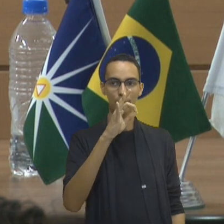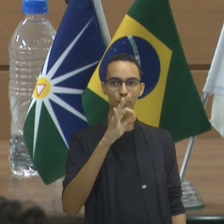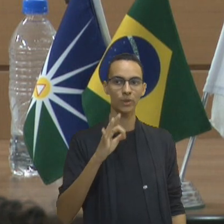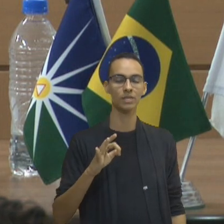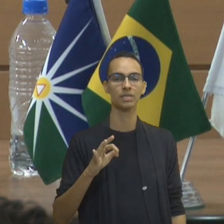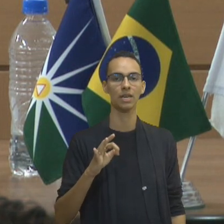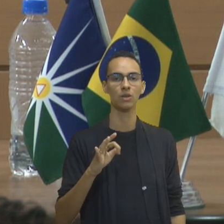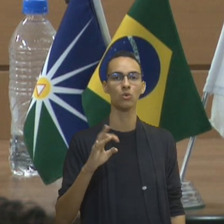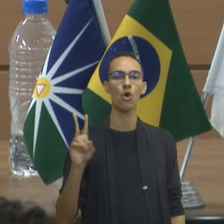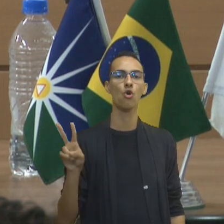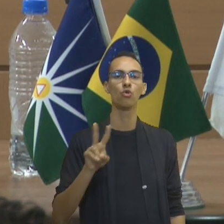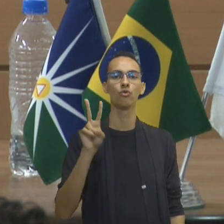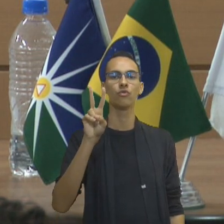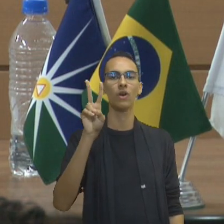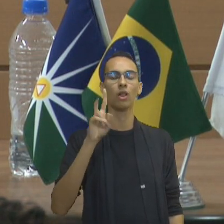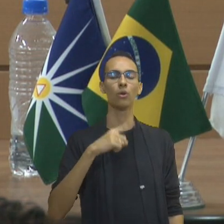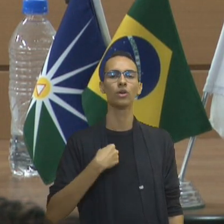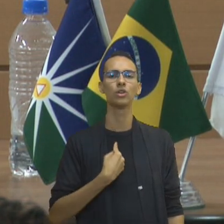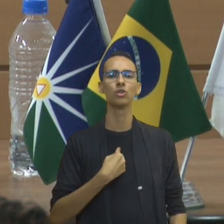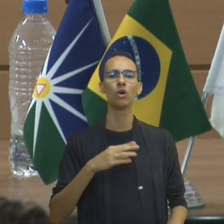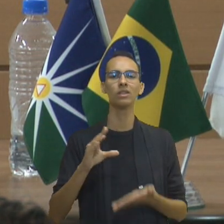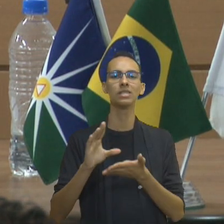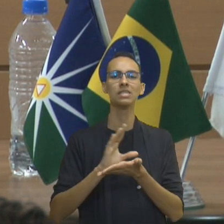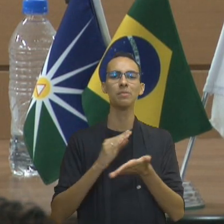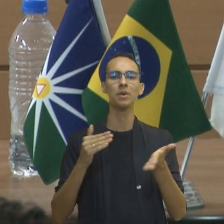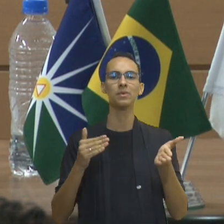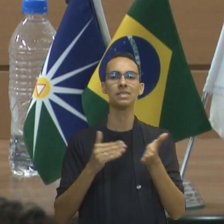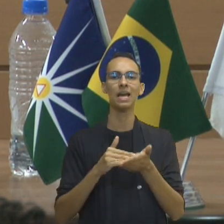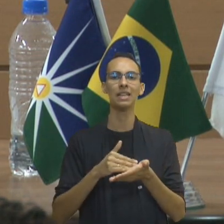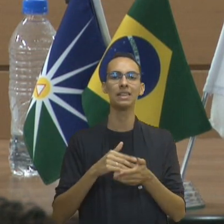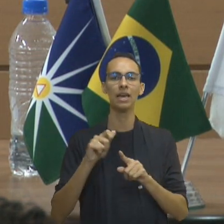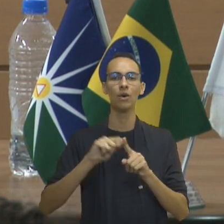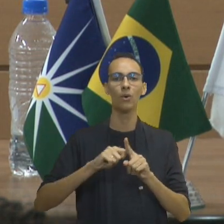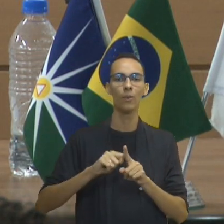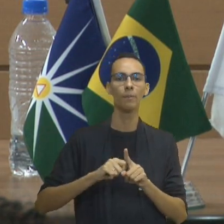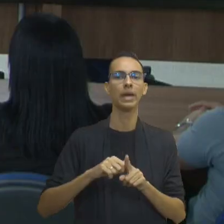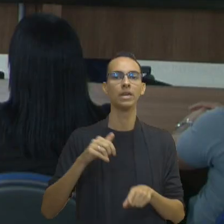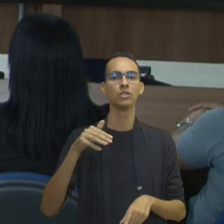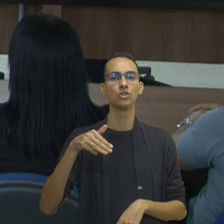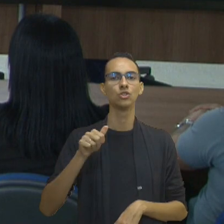nós estávamos recebendo até o mês de março.